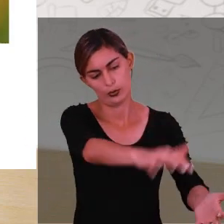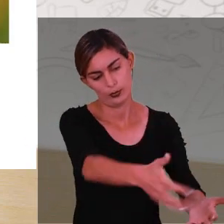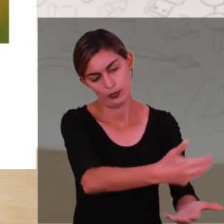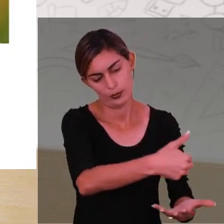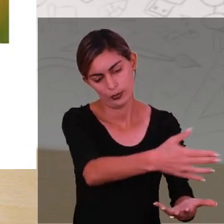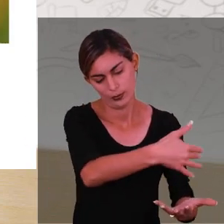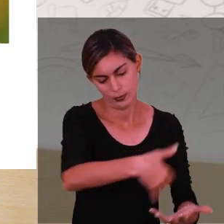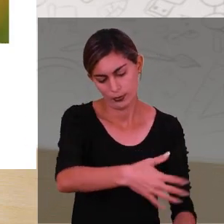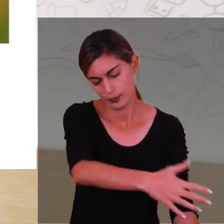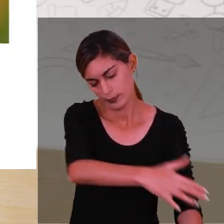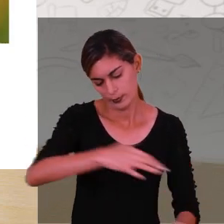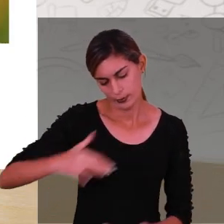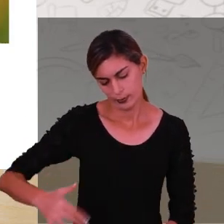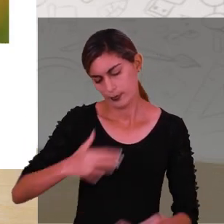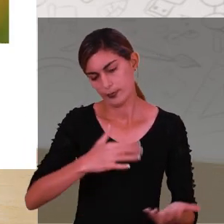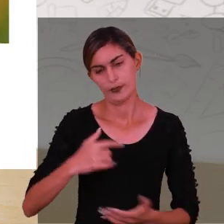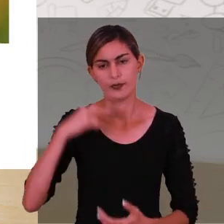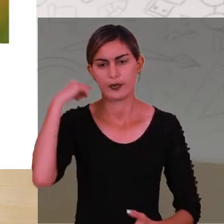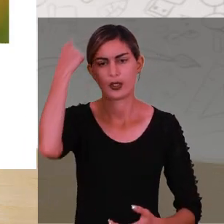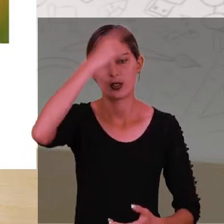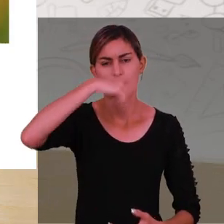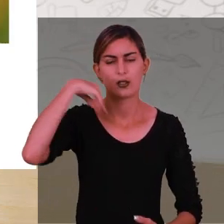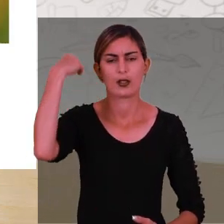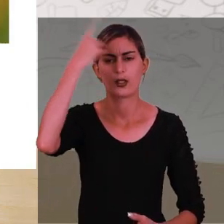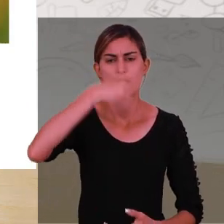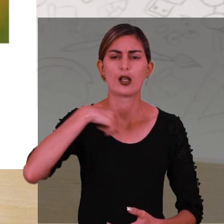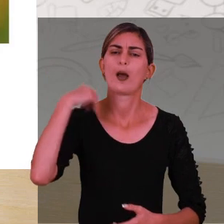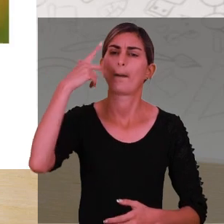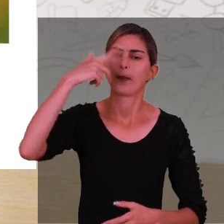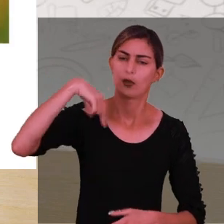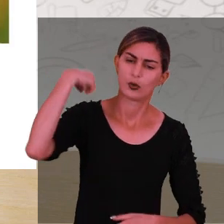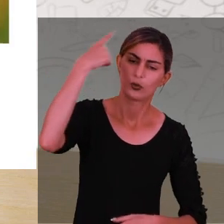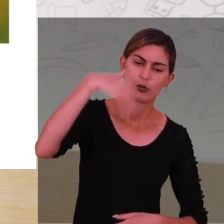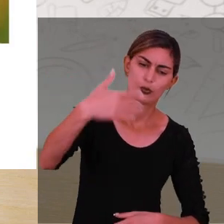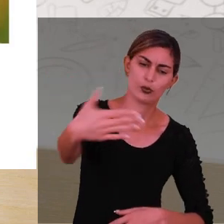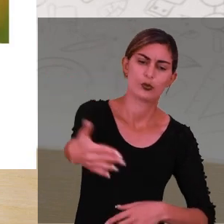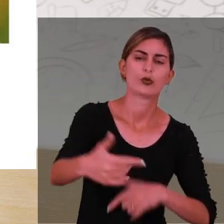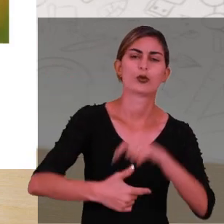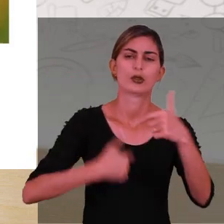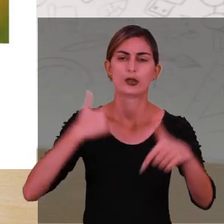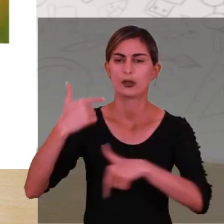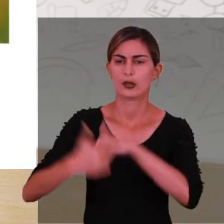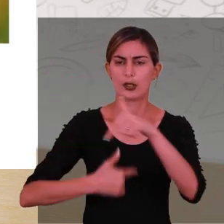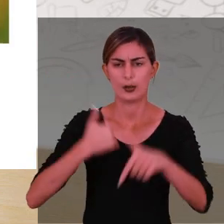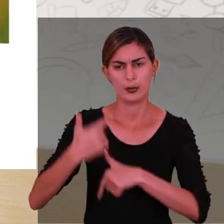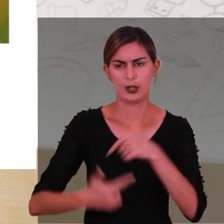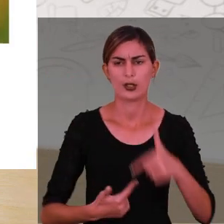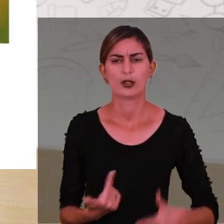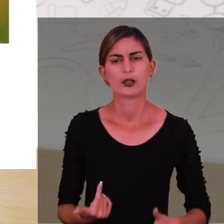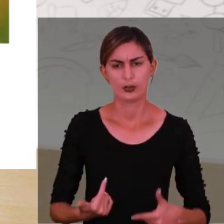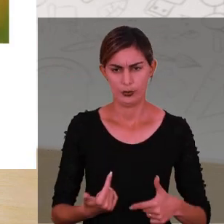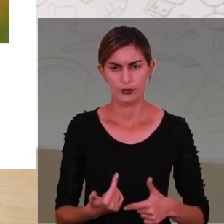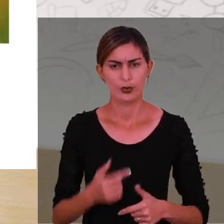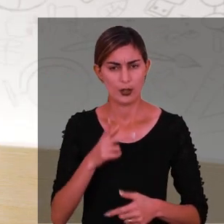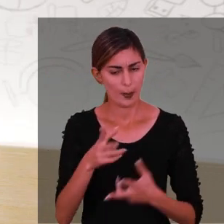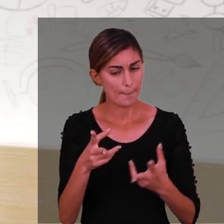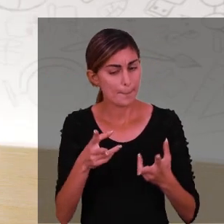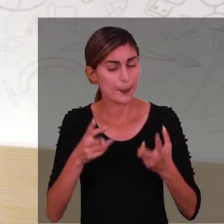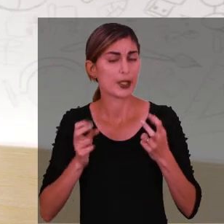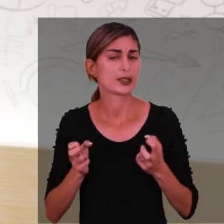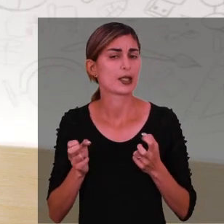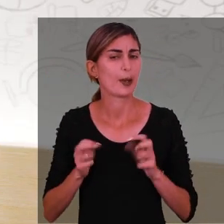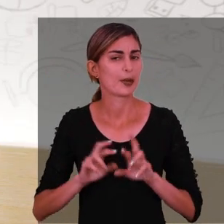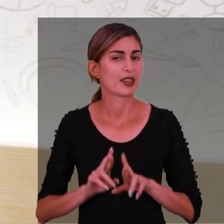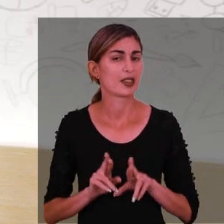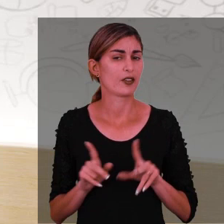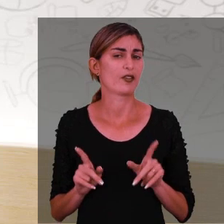para a descarga do material, fechando um ciclo que é repetido durante toda a sua jornada de trabalho.